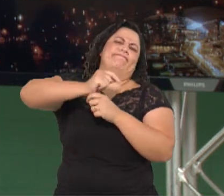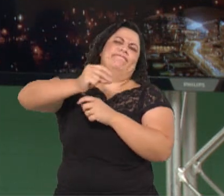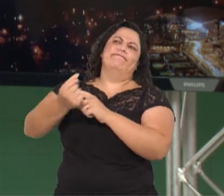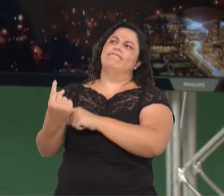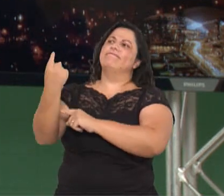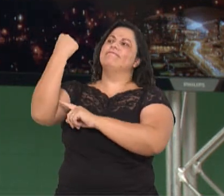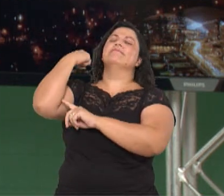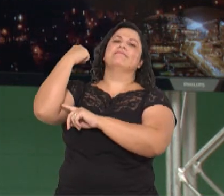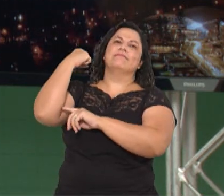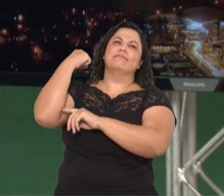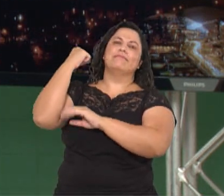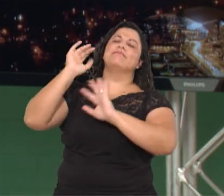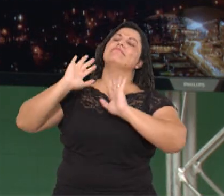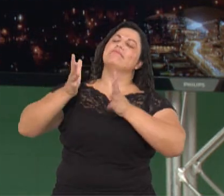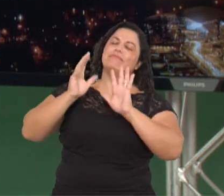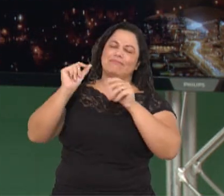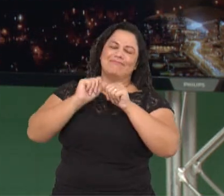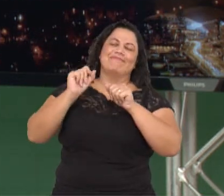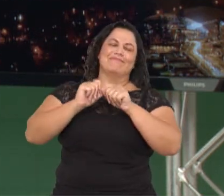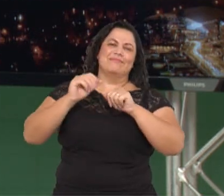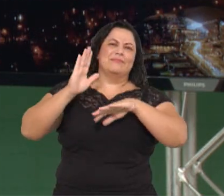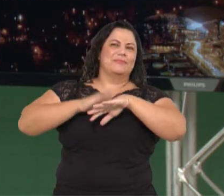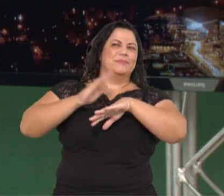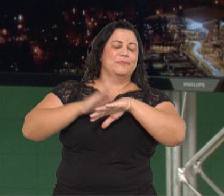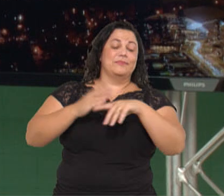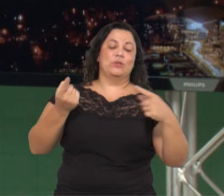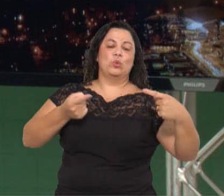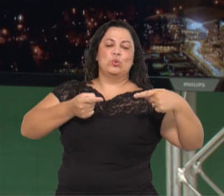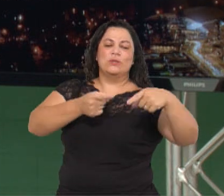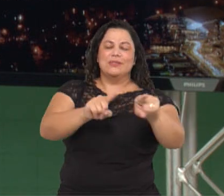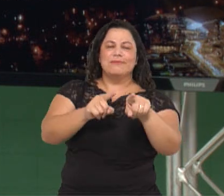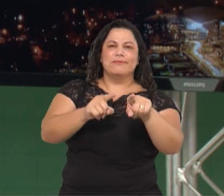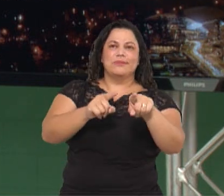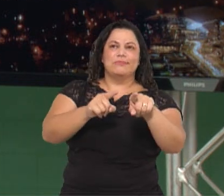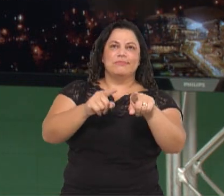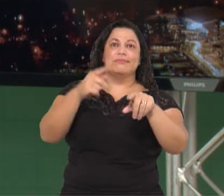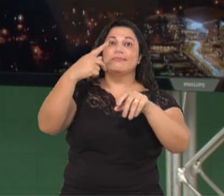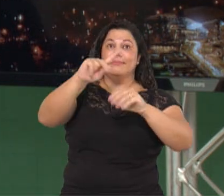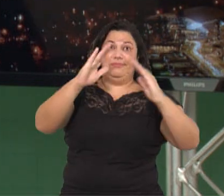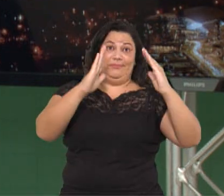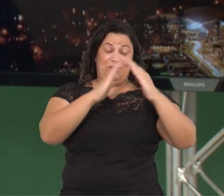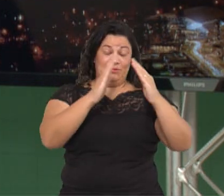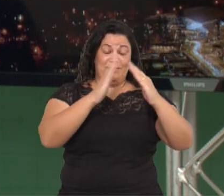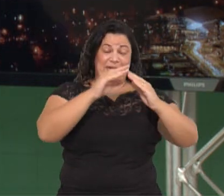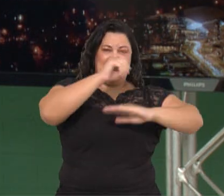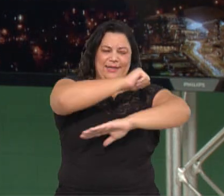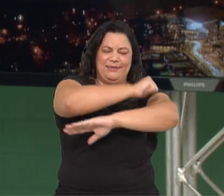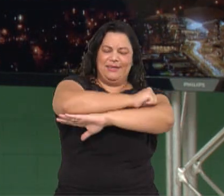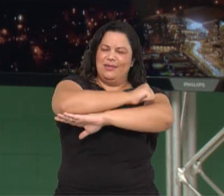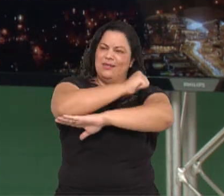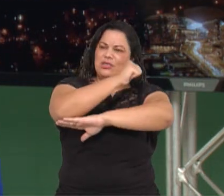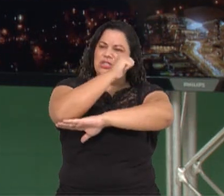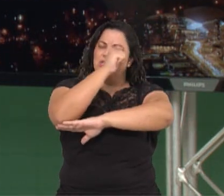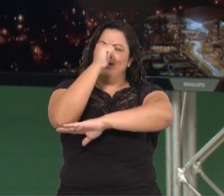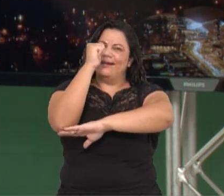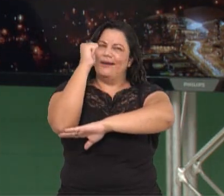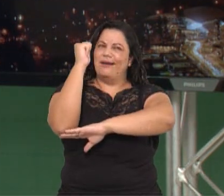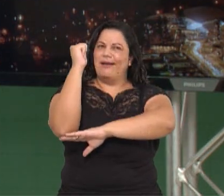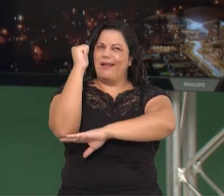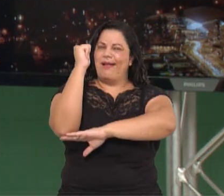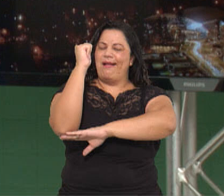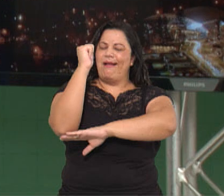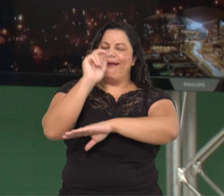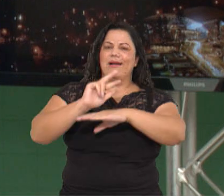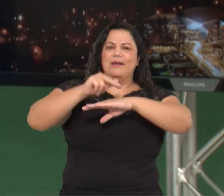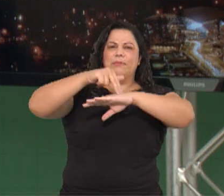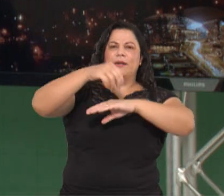vocês. Que tal observar da sua casa, da janela do seu quarto, da janela da sala, da sacada, da